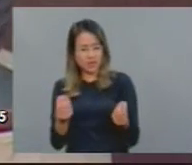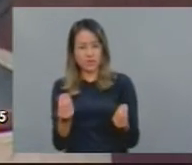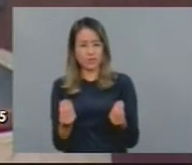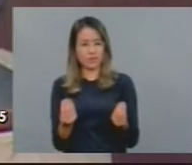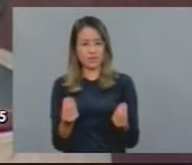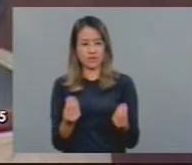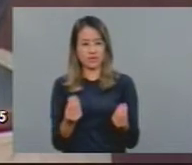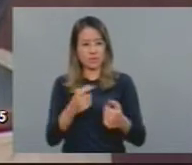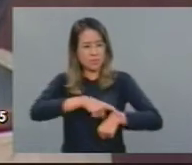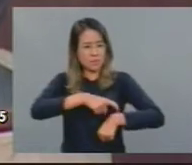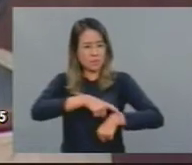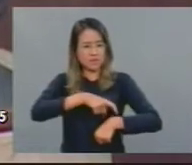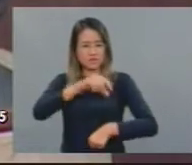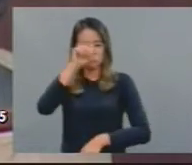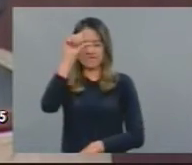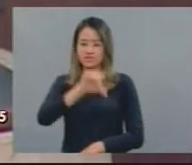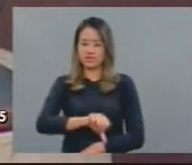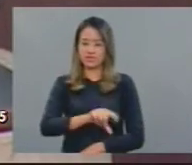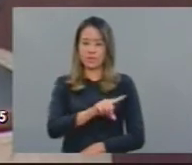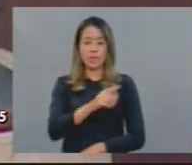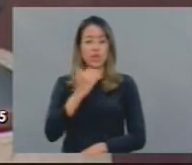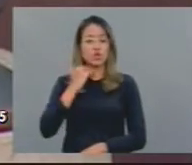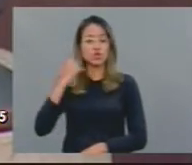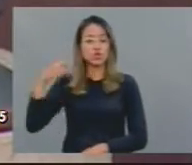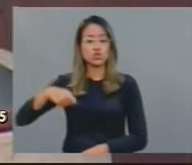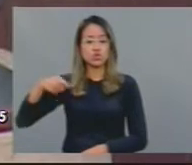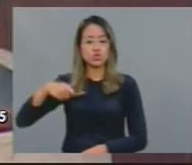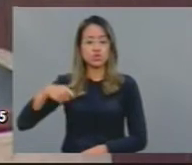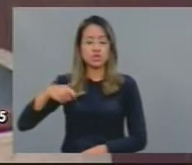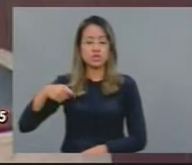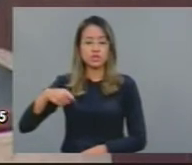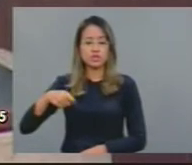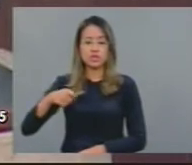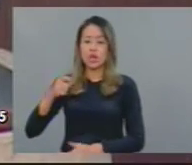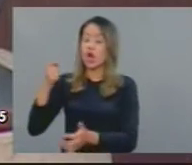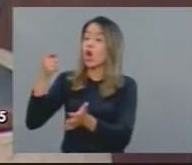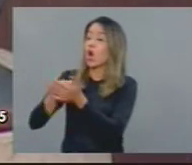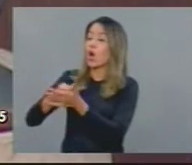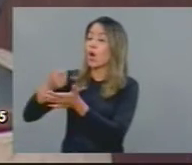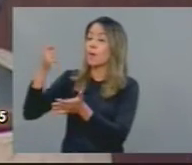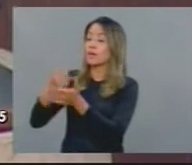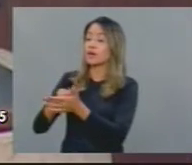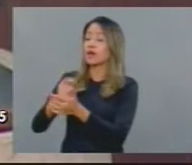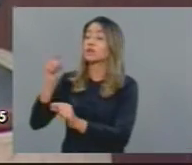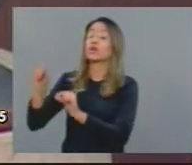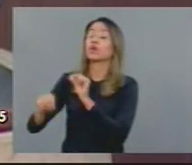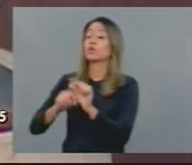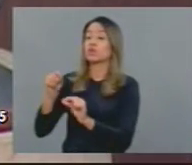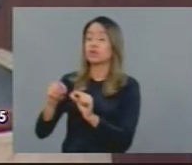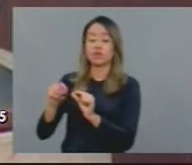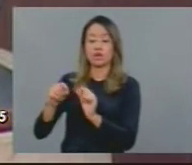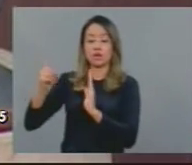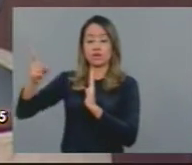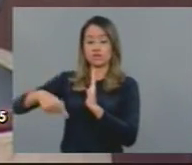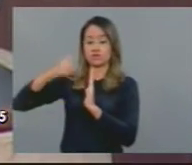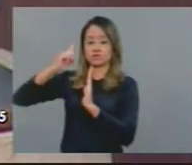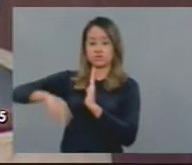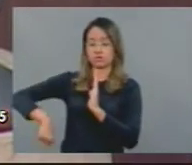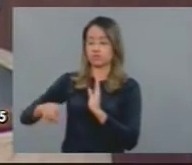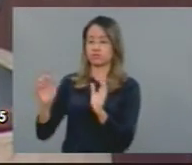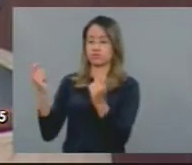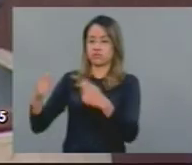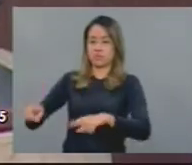não acesso à água, não acesso à alimentação, queima de dormitórios, o